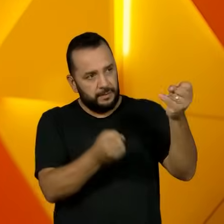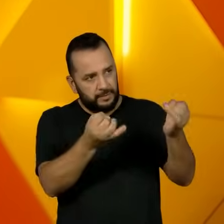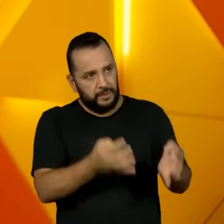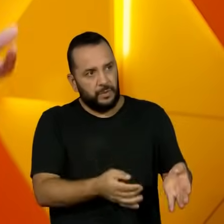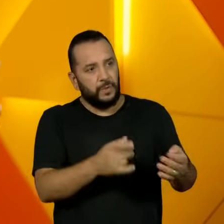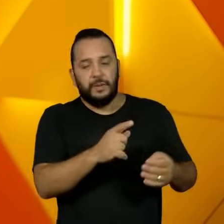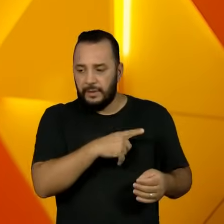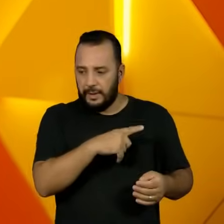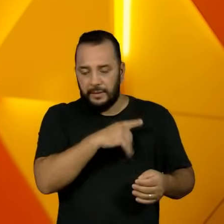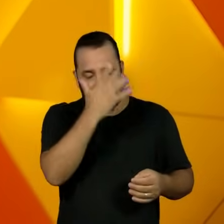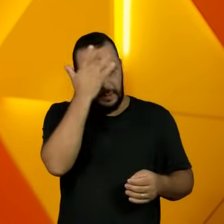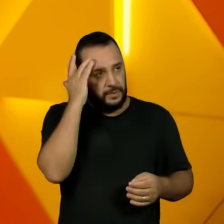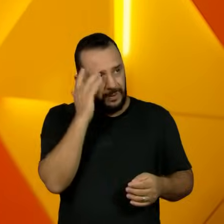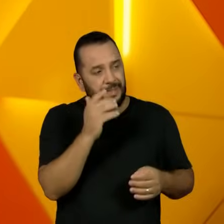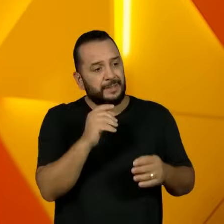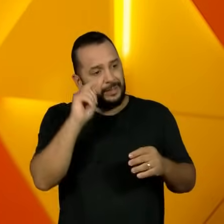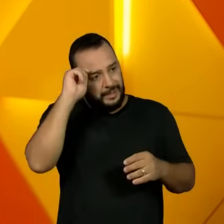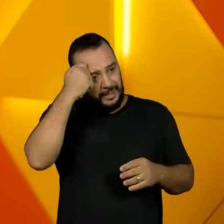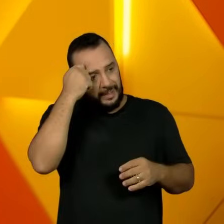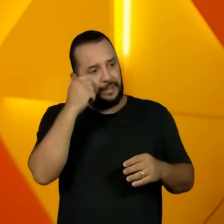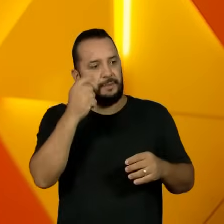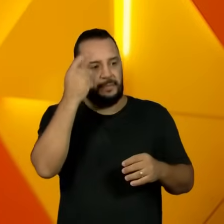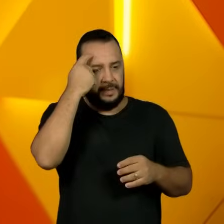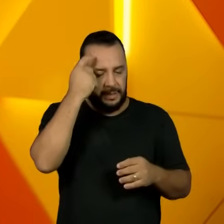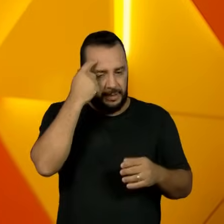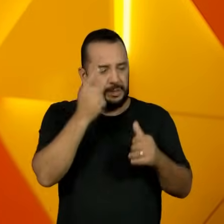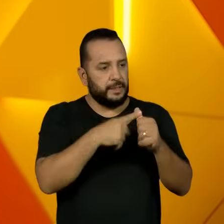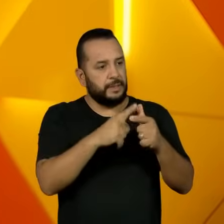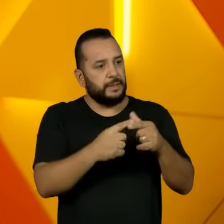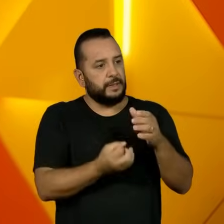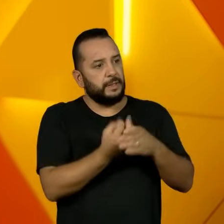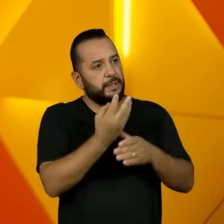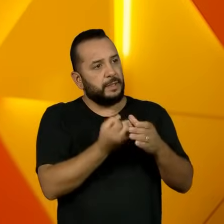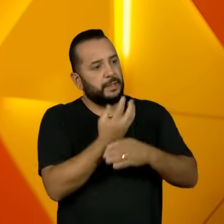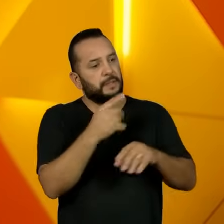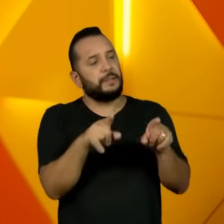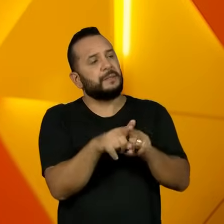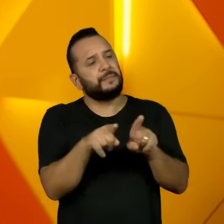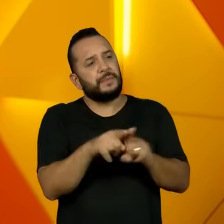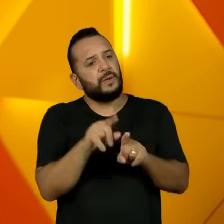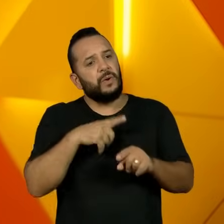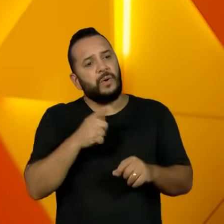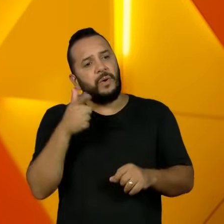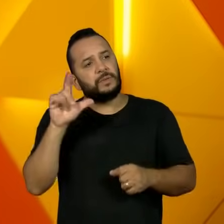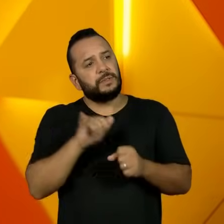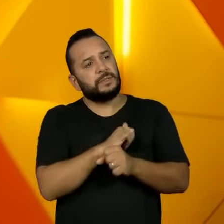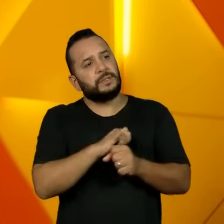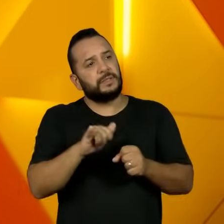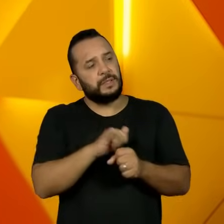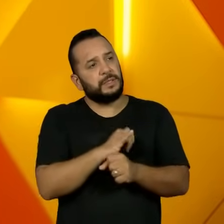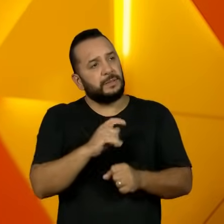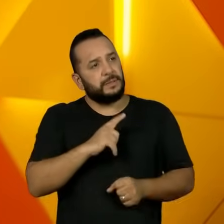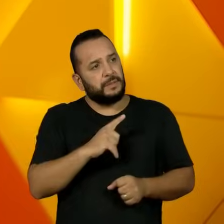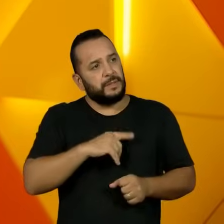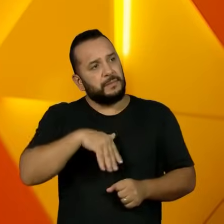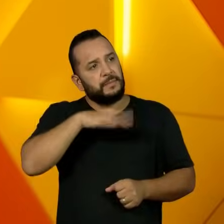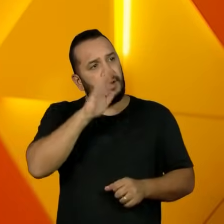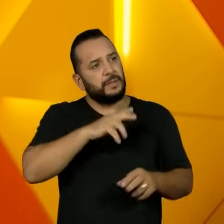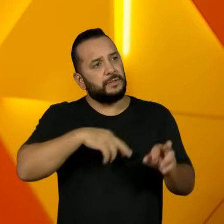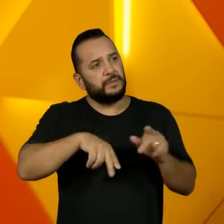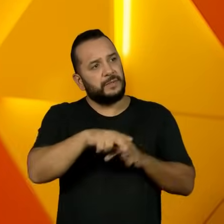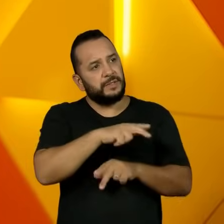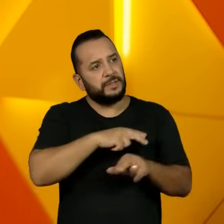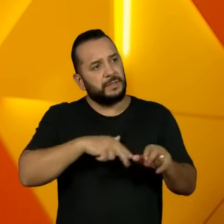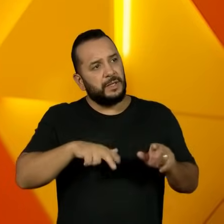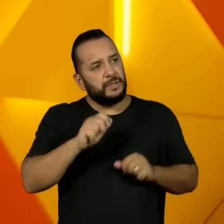negras pensando, elaborando, o que mais essa indústria, que outras alternativas para a gente ter mais diversidade,